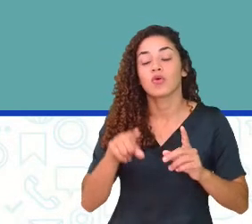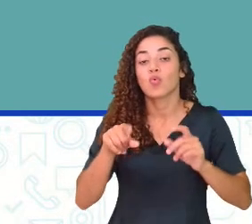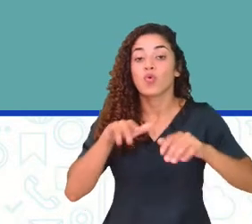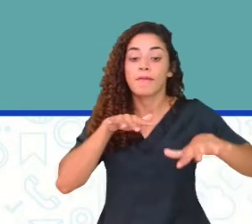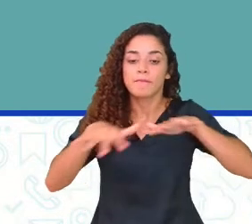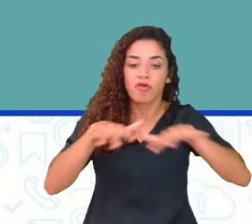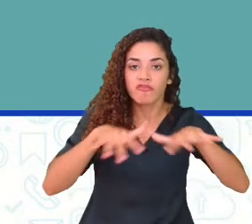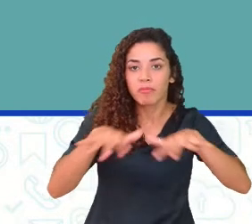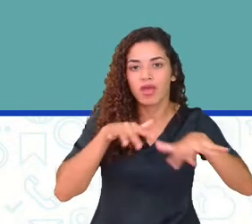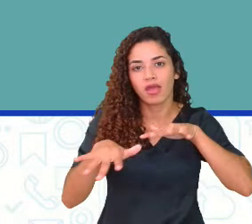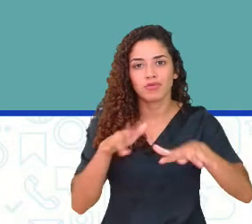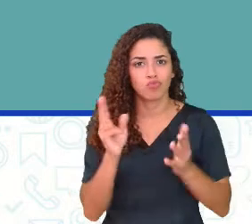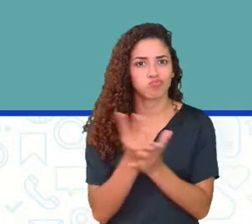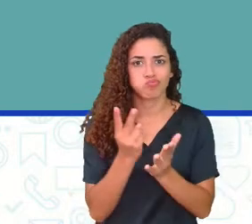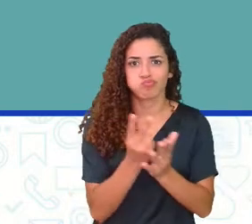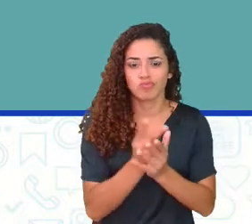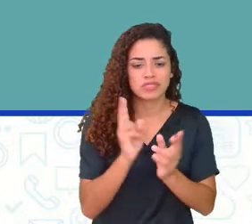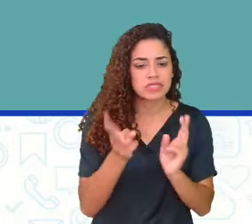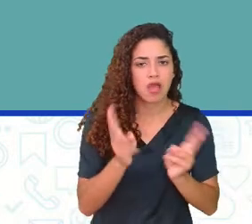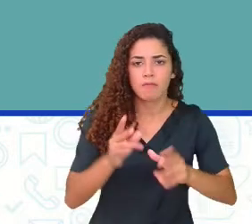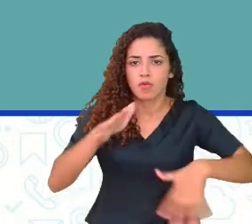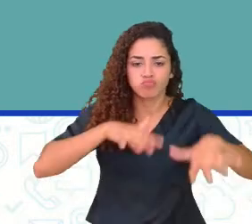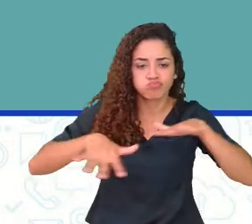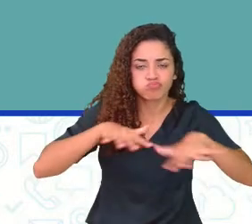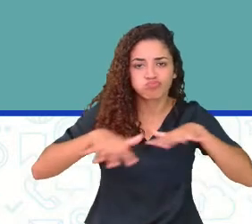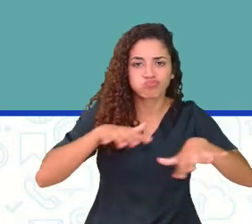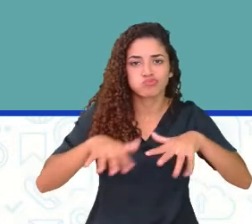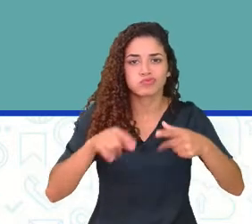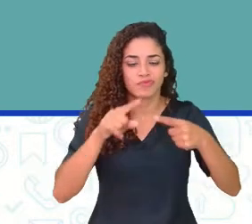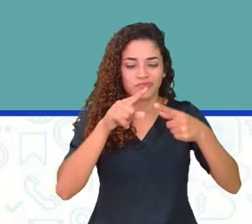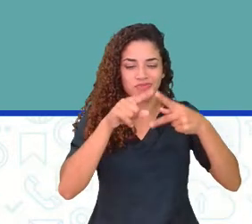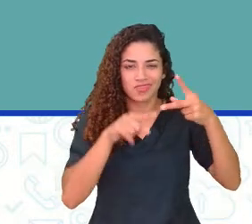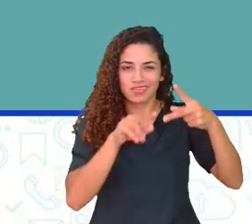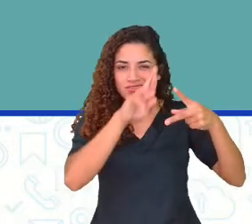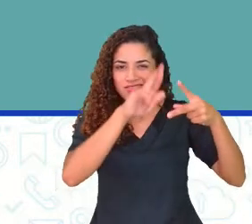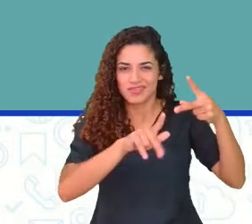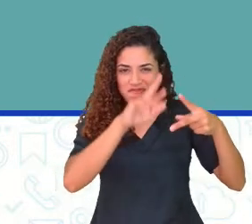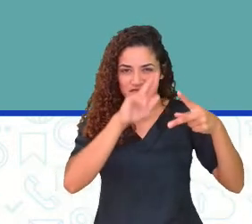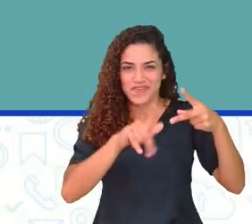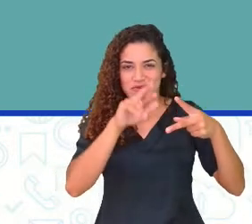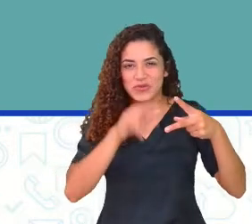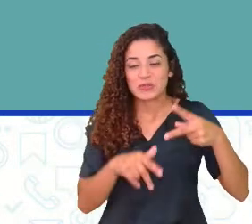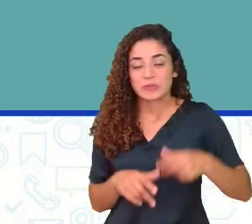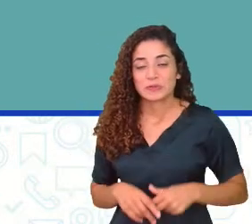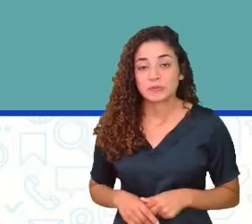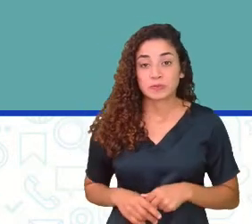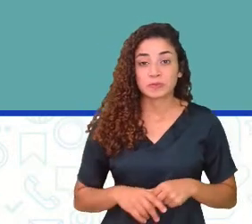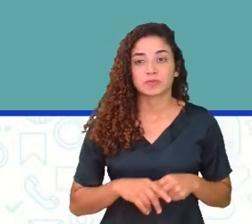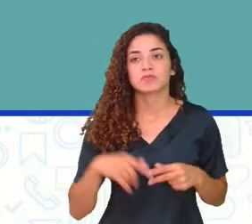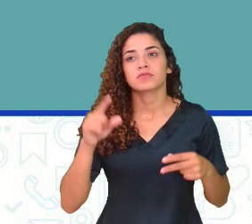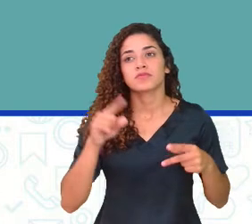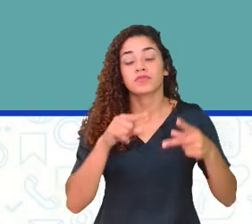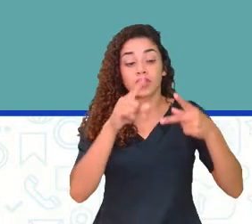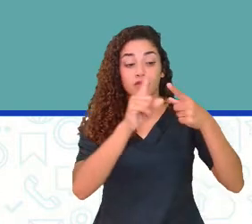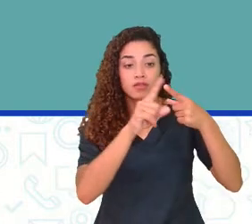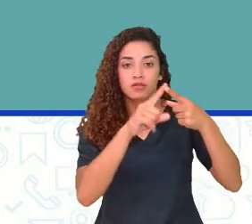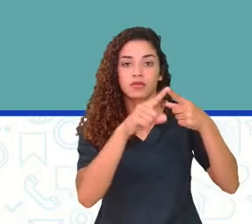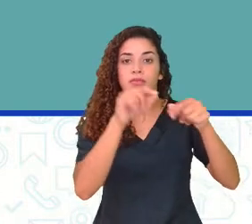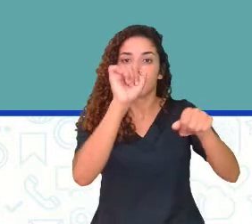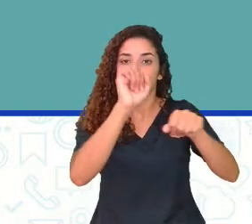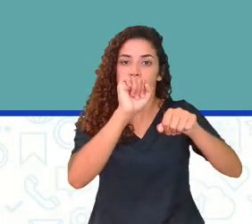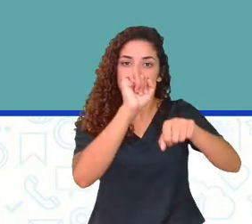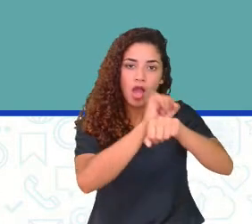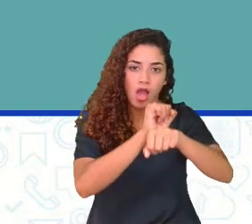constante movimento. Então, a eletrostática, ela é diferente da eletrodinâmica. A eletrostática é aquela que está